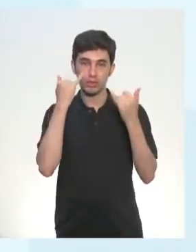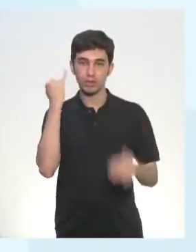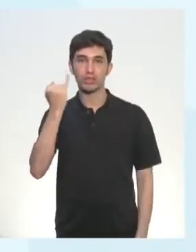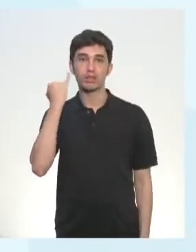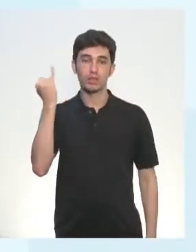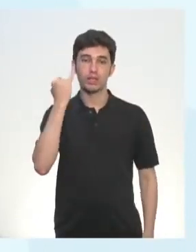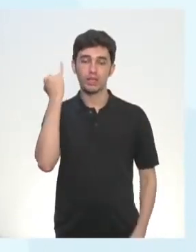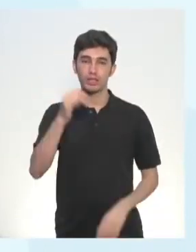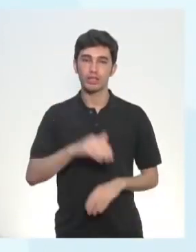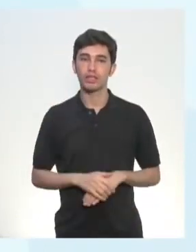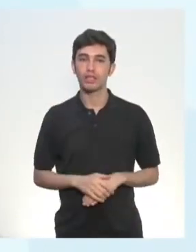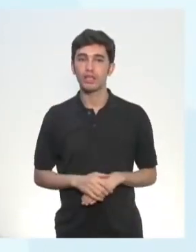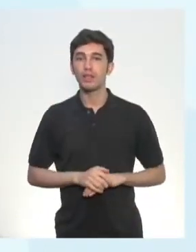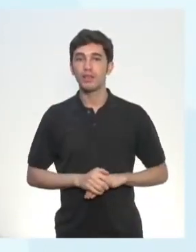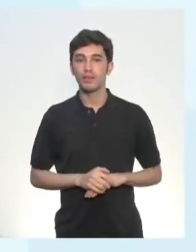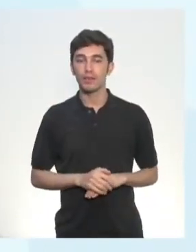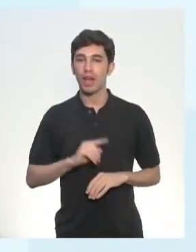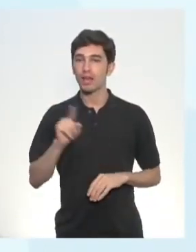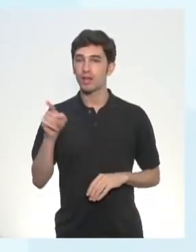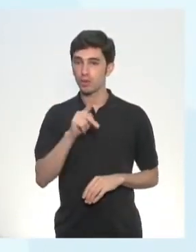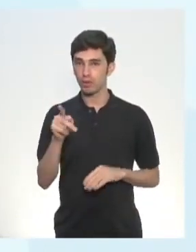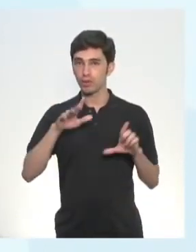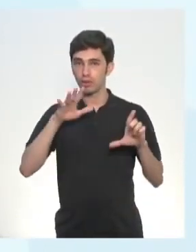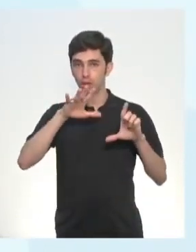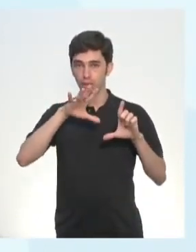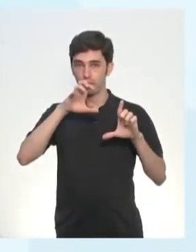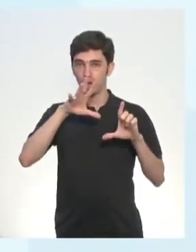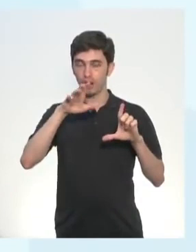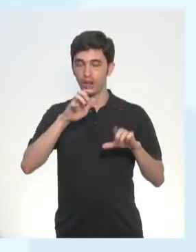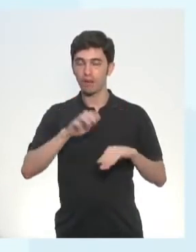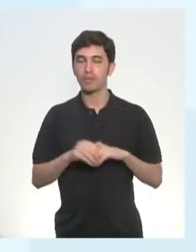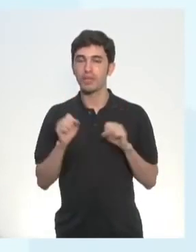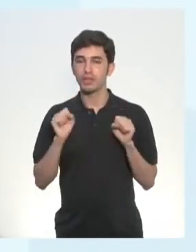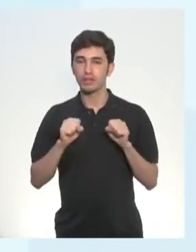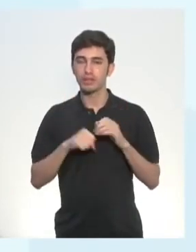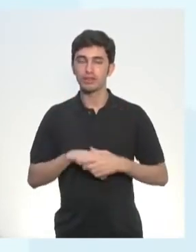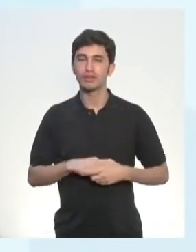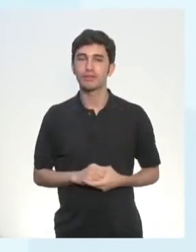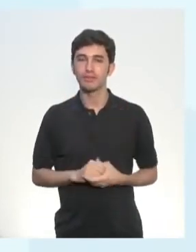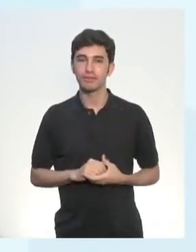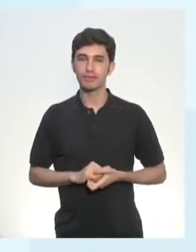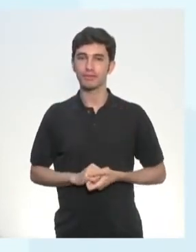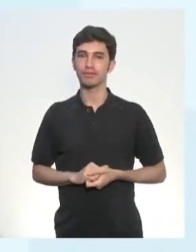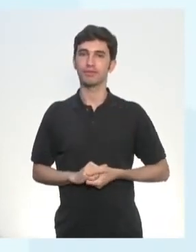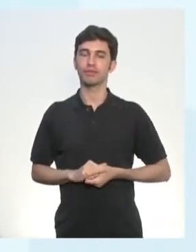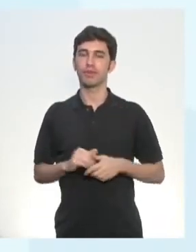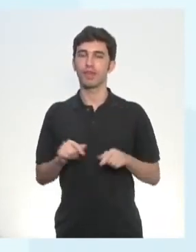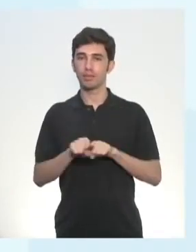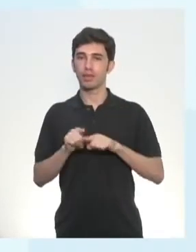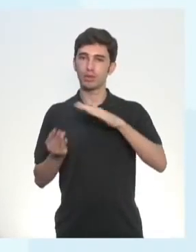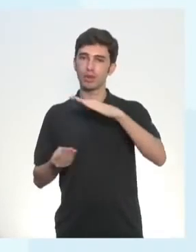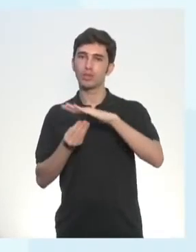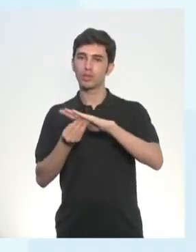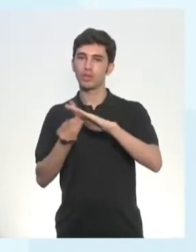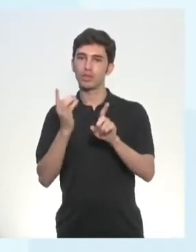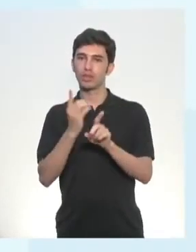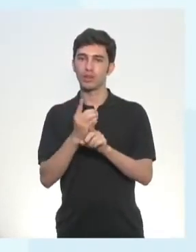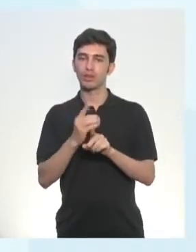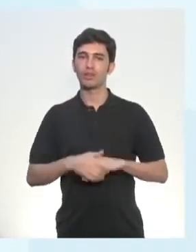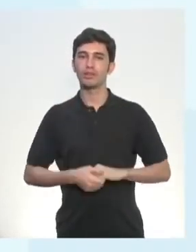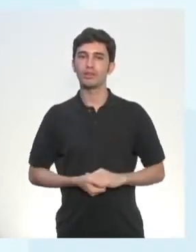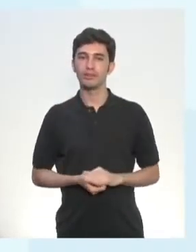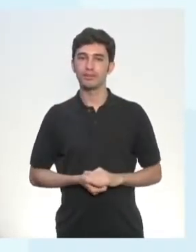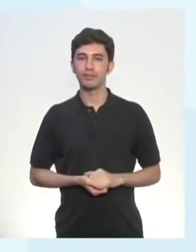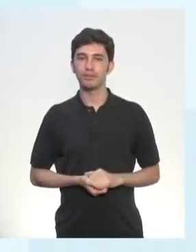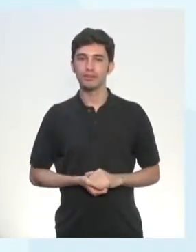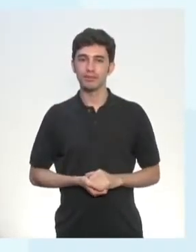falando, depois os outros professores podem dar um print aí, certo? A gente vai deixar disponível aí, tá lá no repositório também, né? Falando, também tem